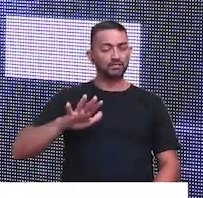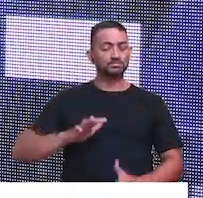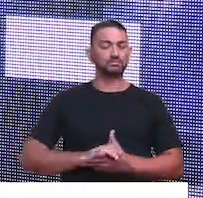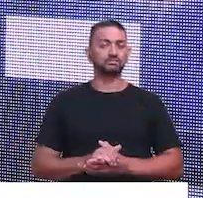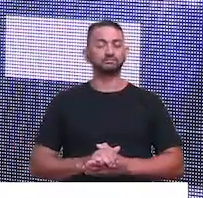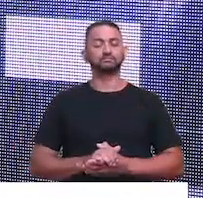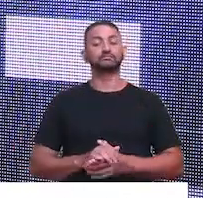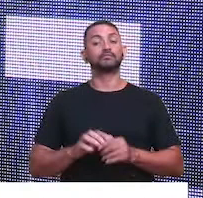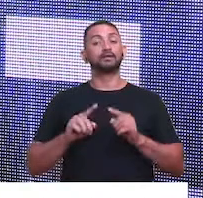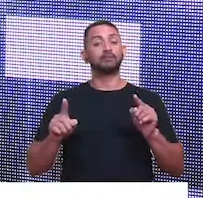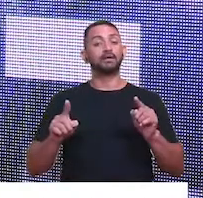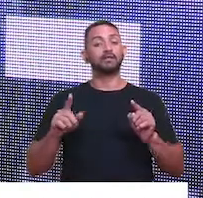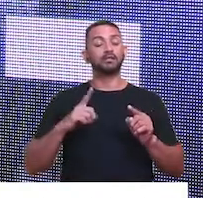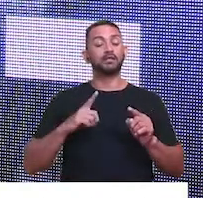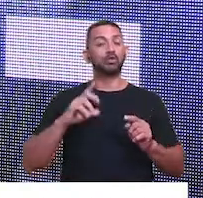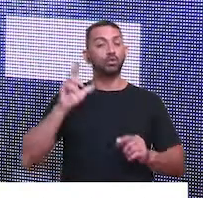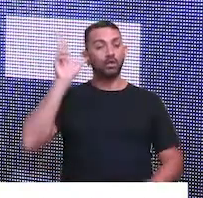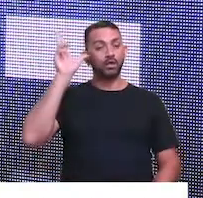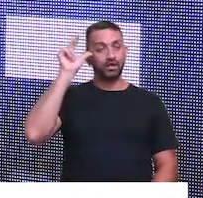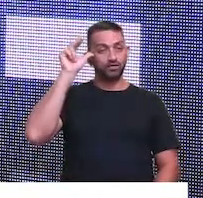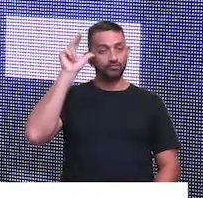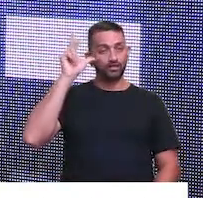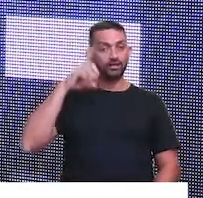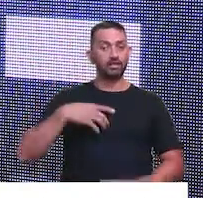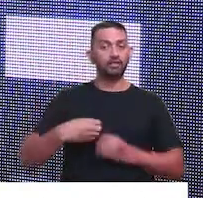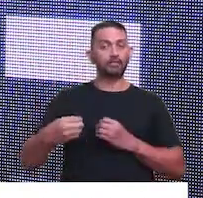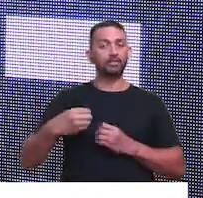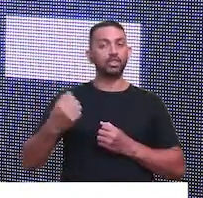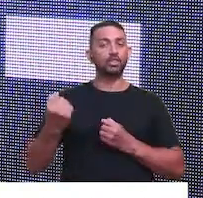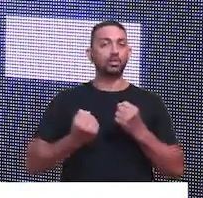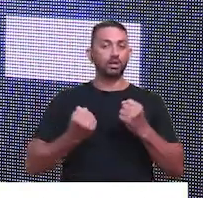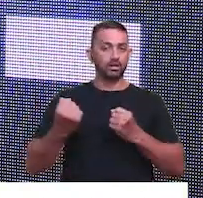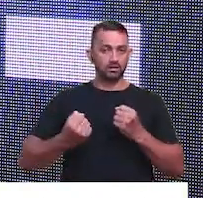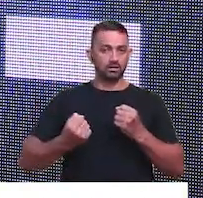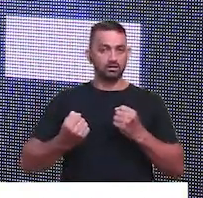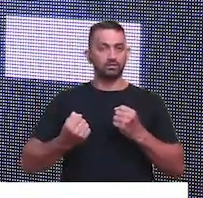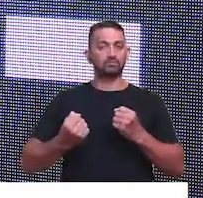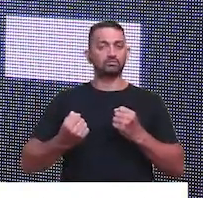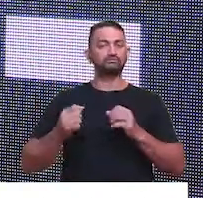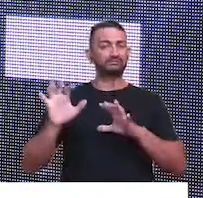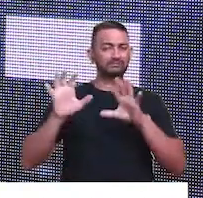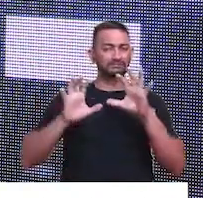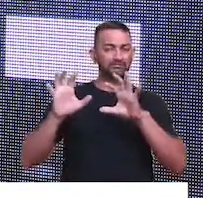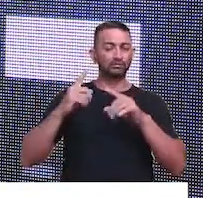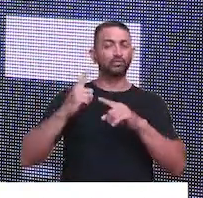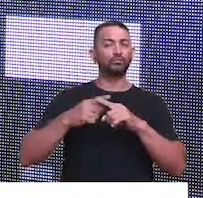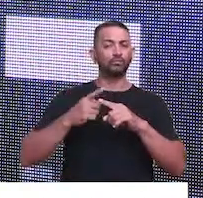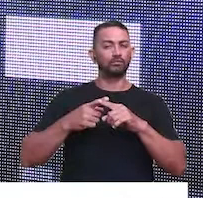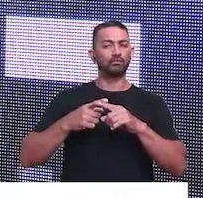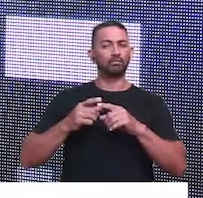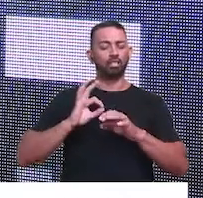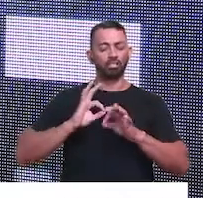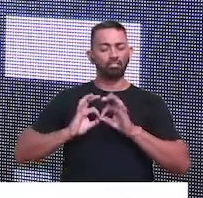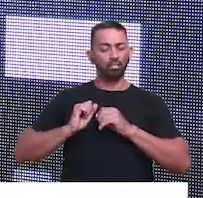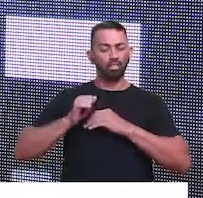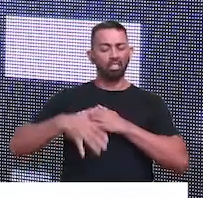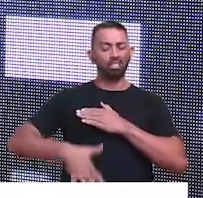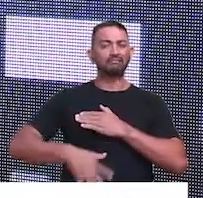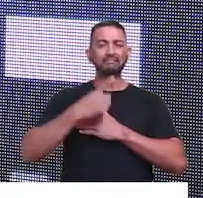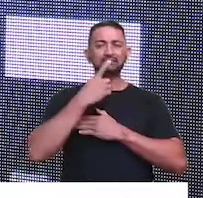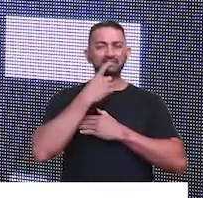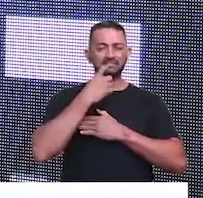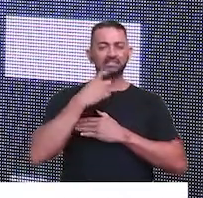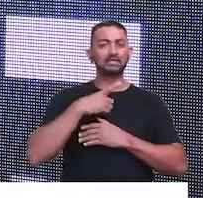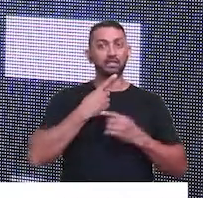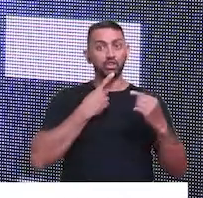vai ver na tela aqui do Jornal da Noite as imagens do cavalo que estava próximo a um carro e foi borrada porque ele estava ferido e